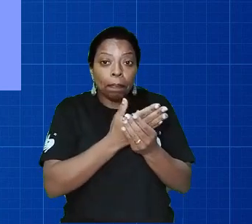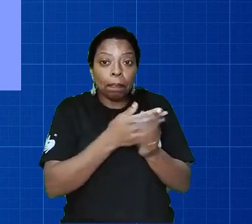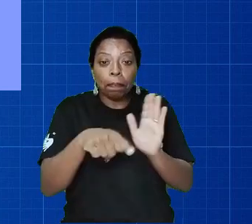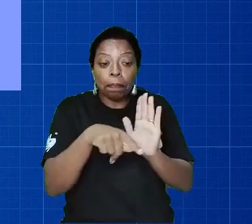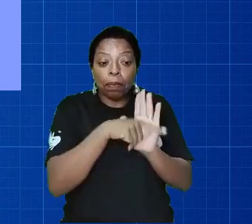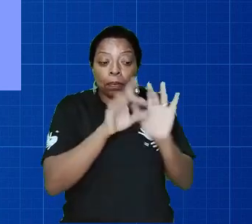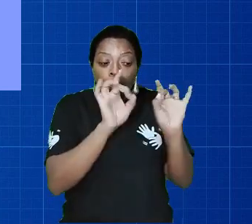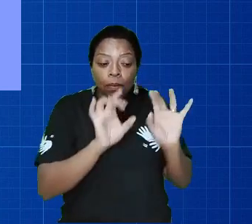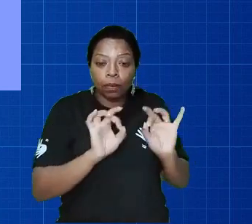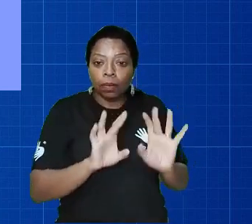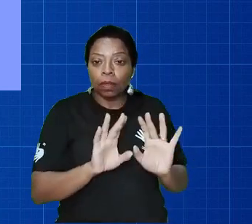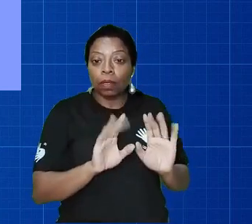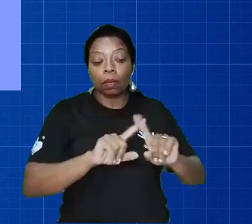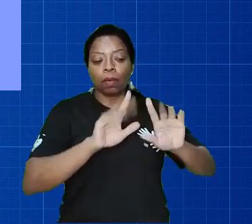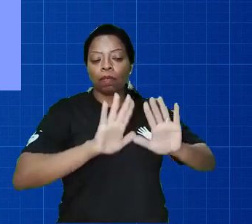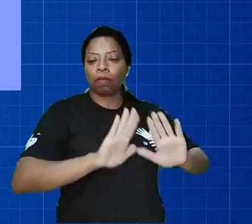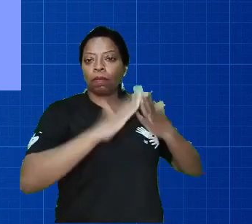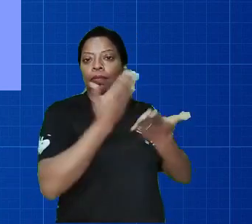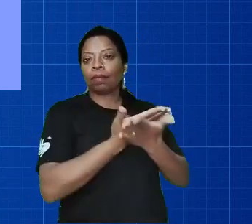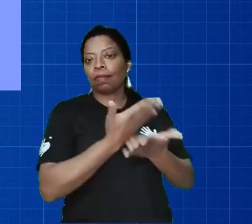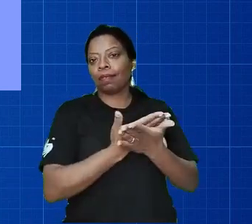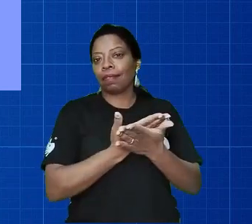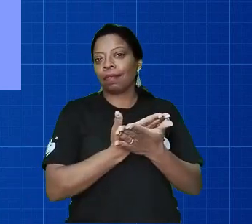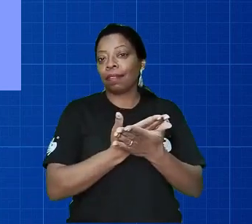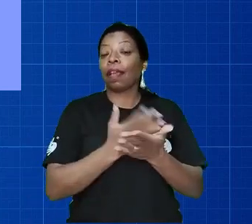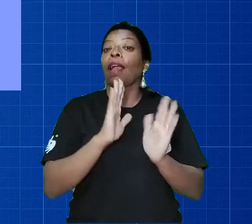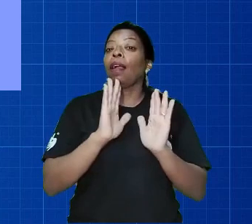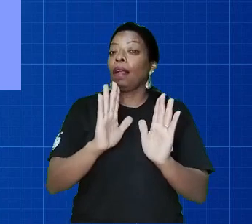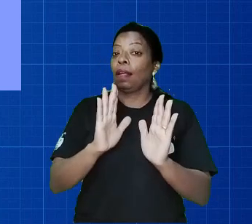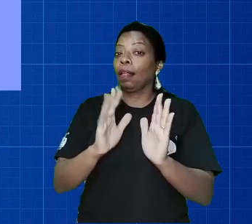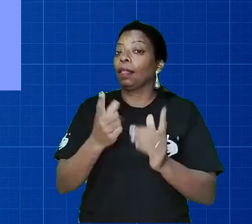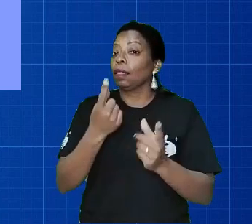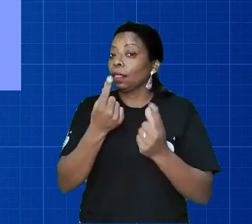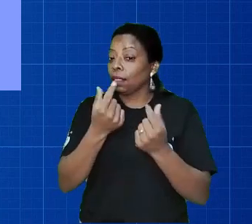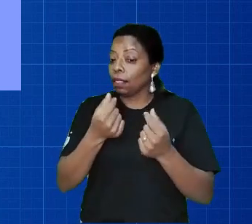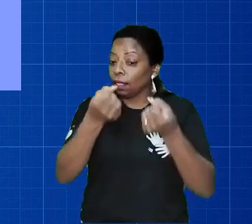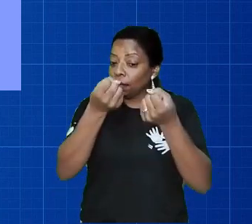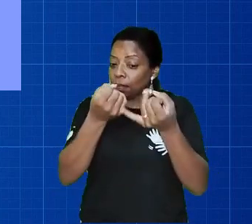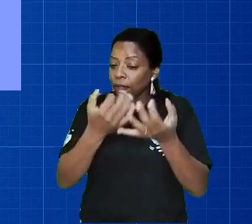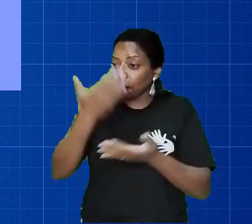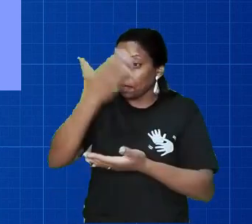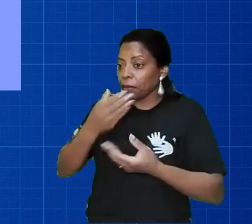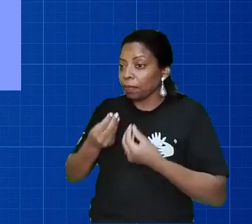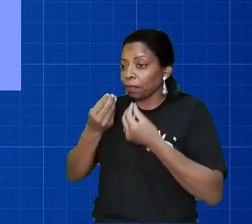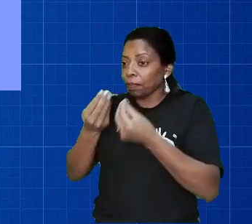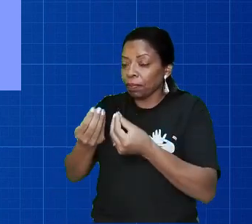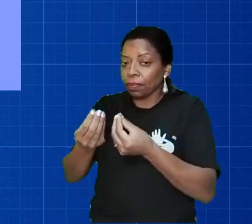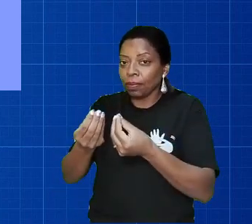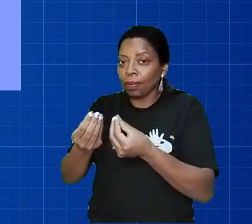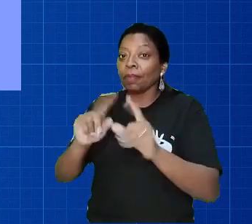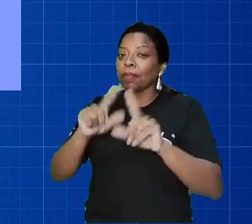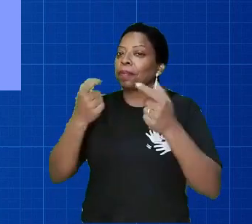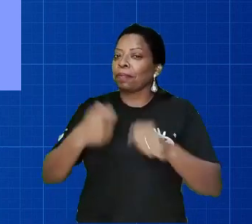unidade educacional. Já as prestações de contas, elas também deverão ser arquivadas por no